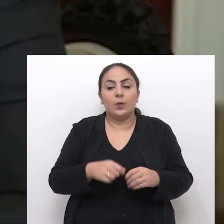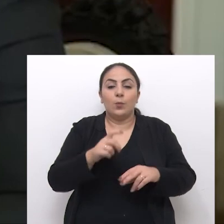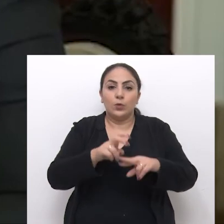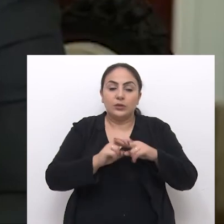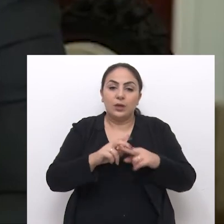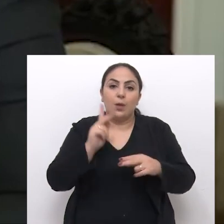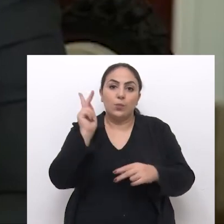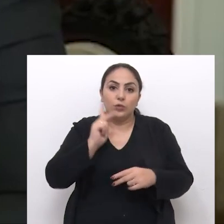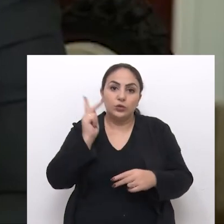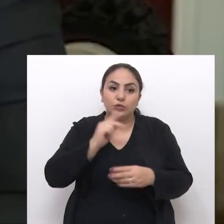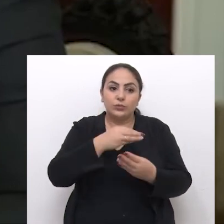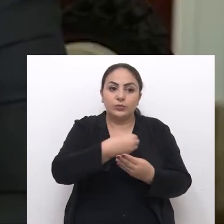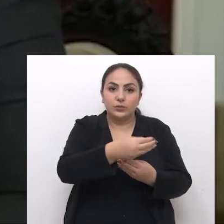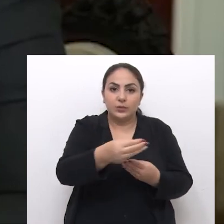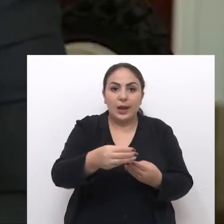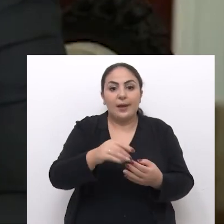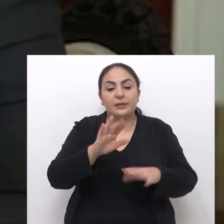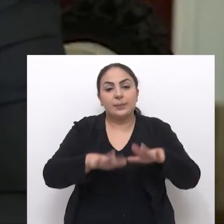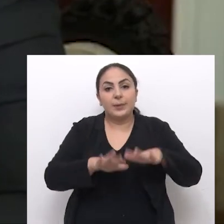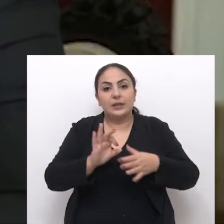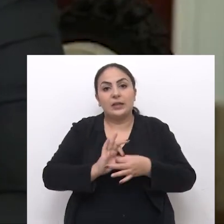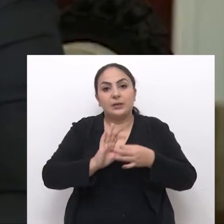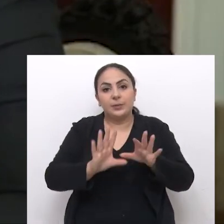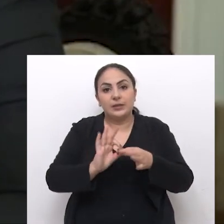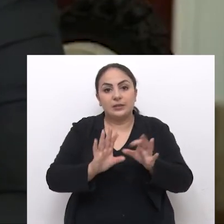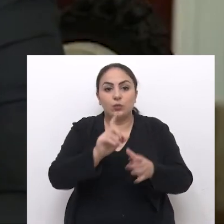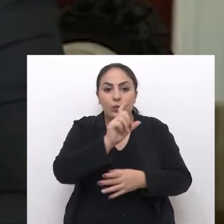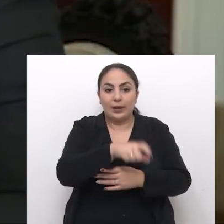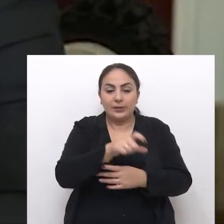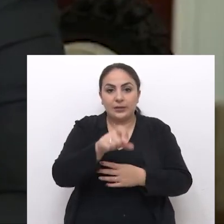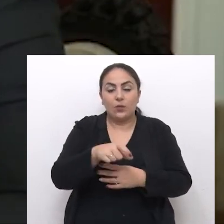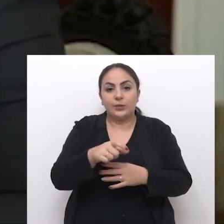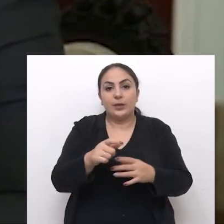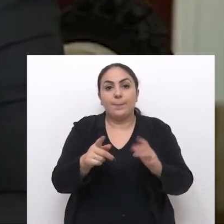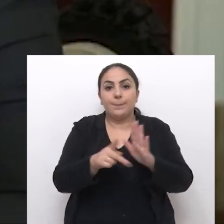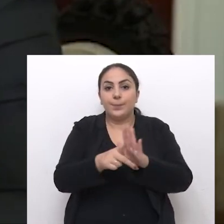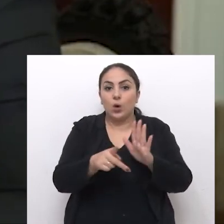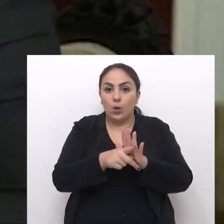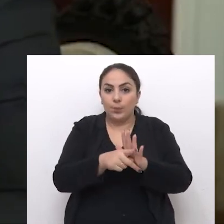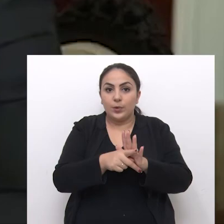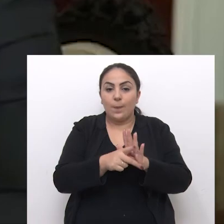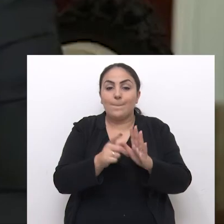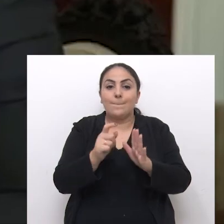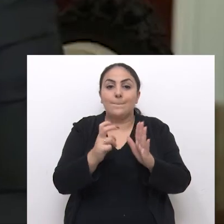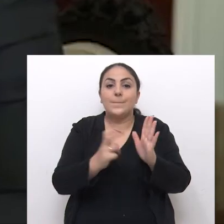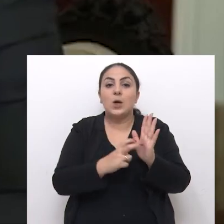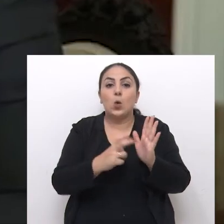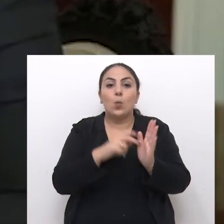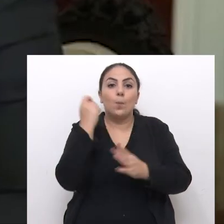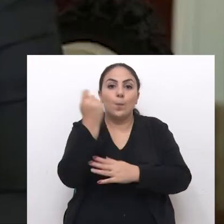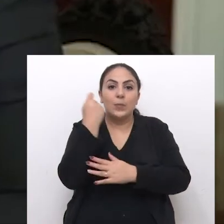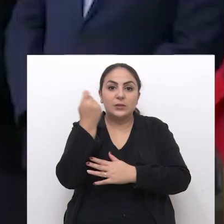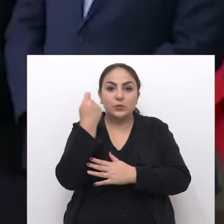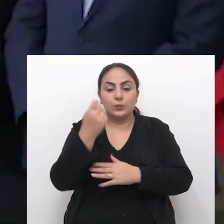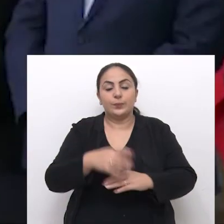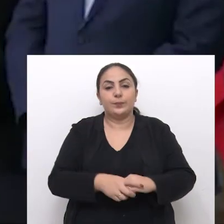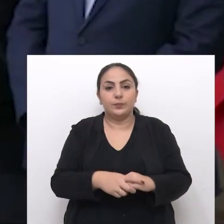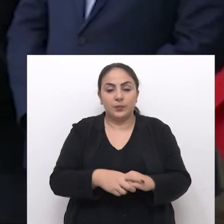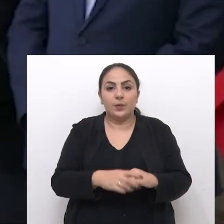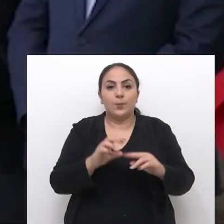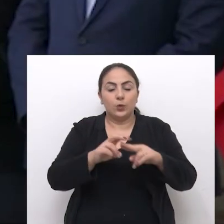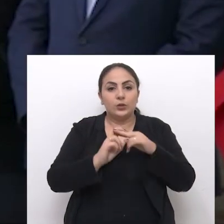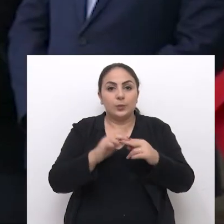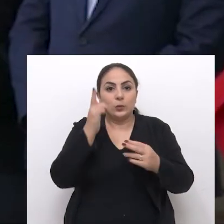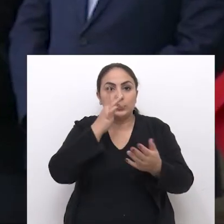E a política de distribuição vai ser a disponibilização desses cartões nas agências do Banrisul. Para que